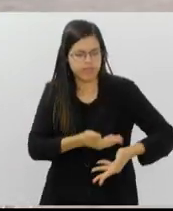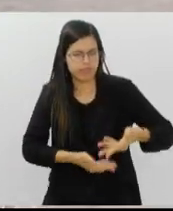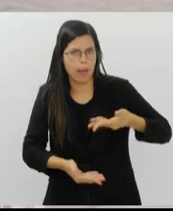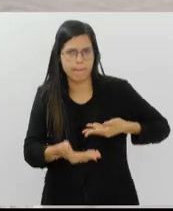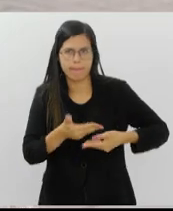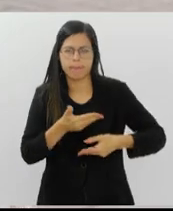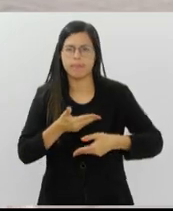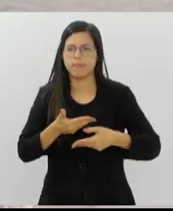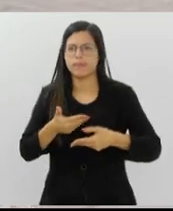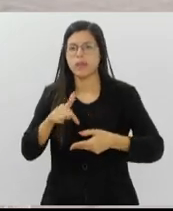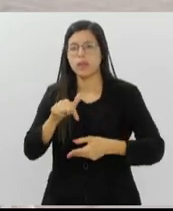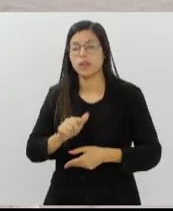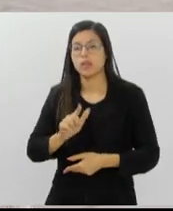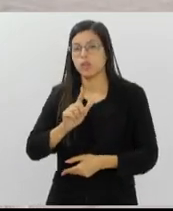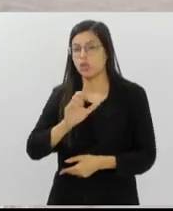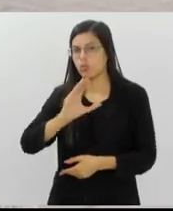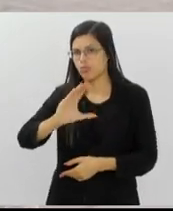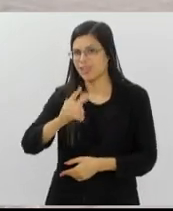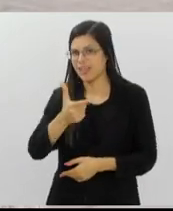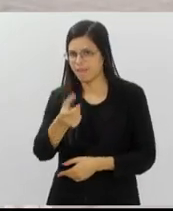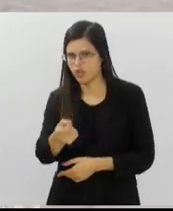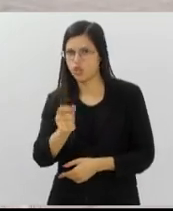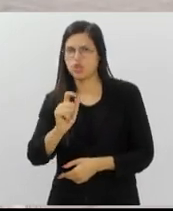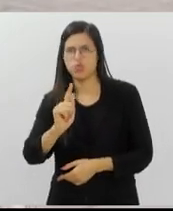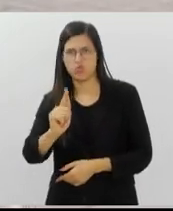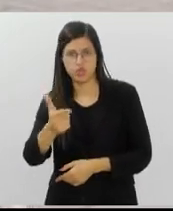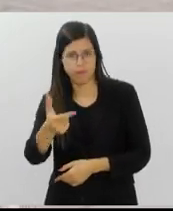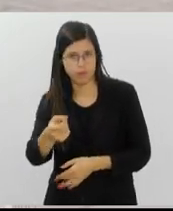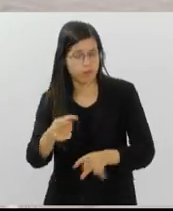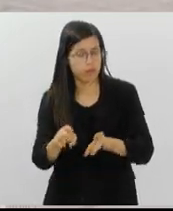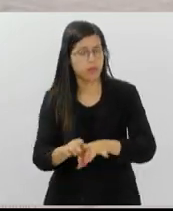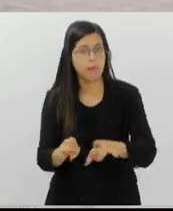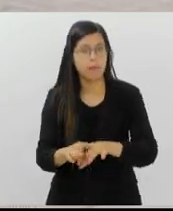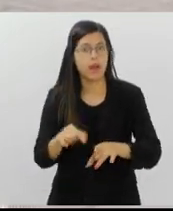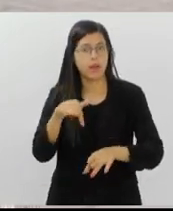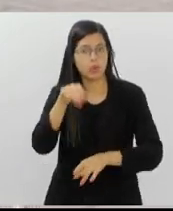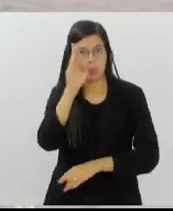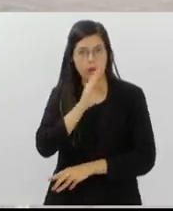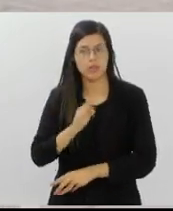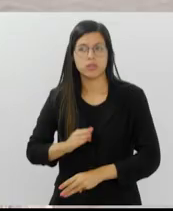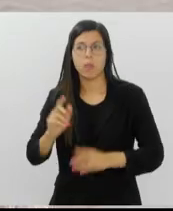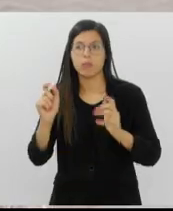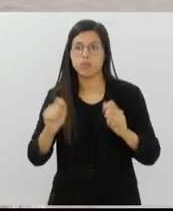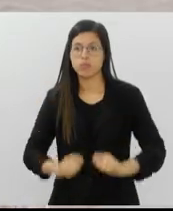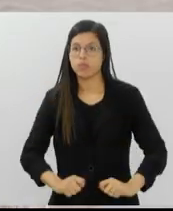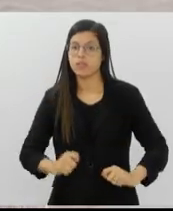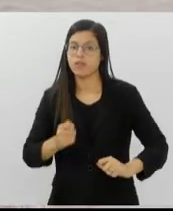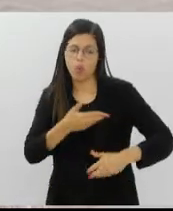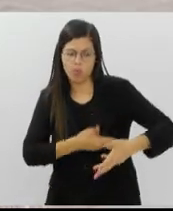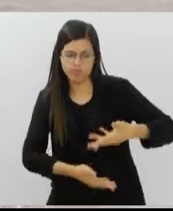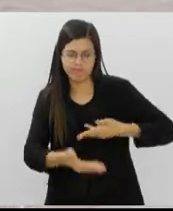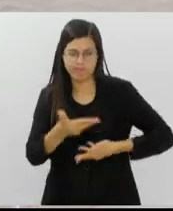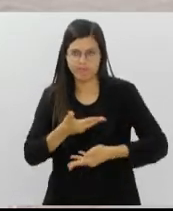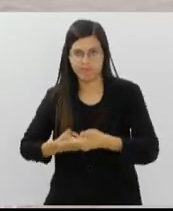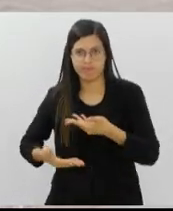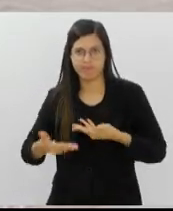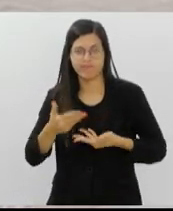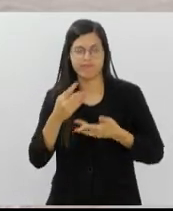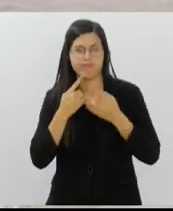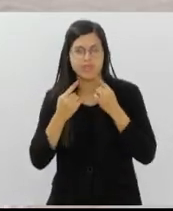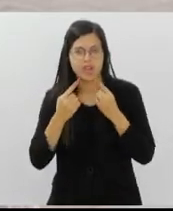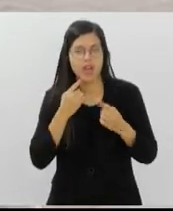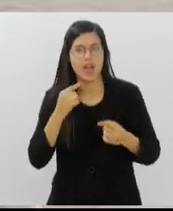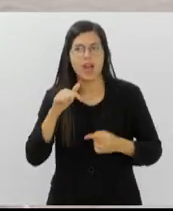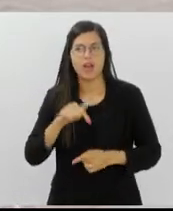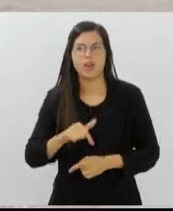G20 e o C20. Aqui no Brasil, inclusive, foi possível até fazer esse diálogo dentro do que a gente